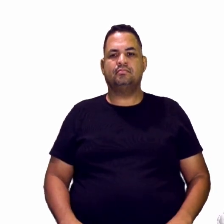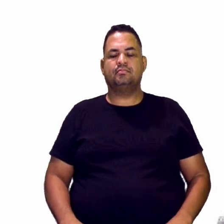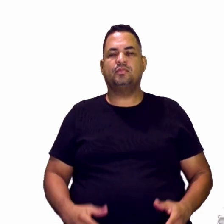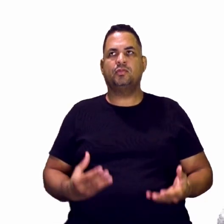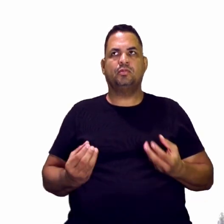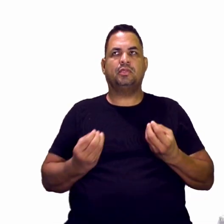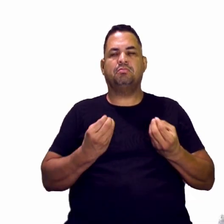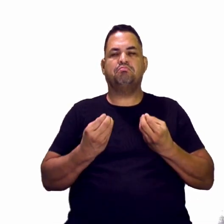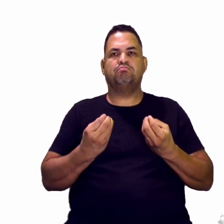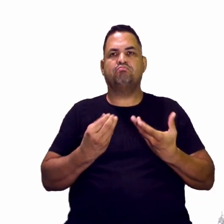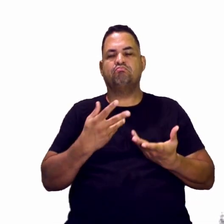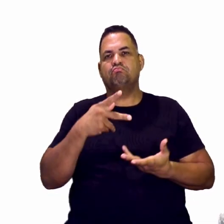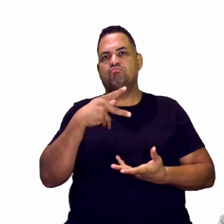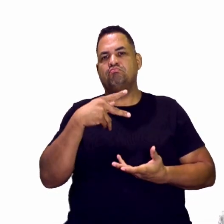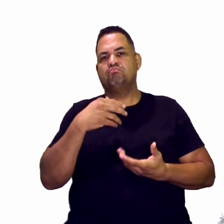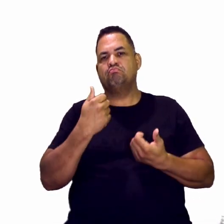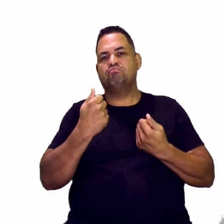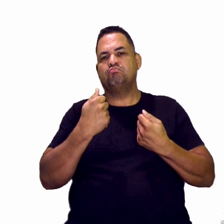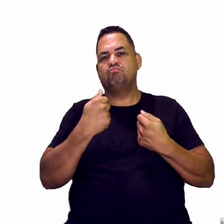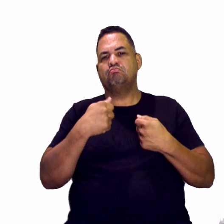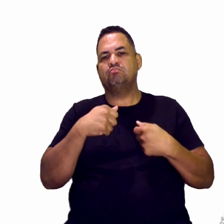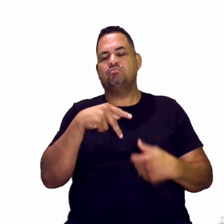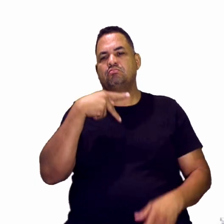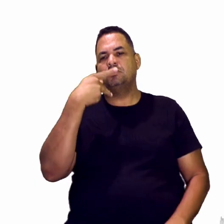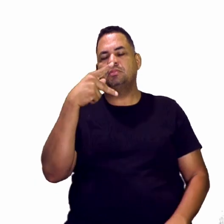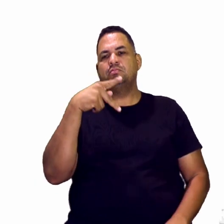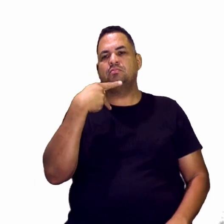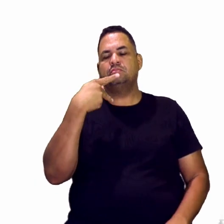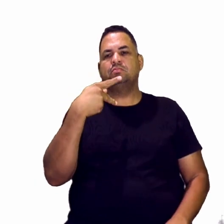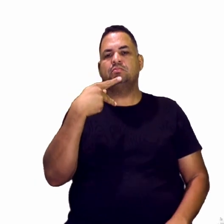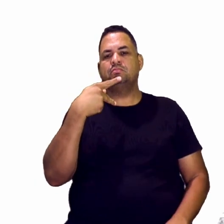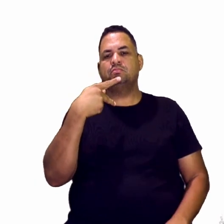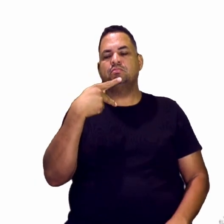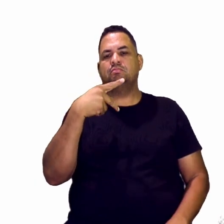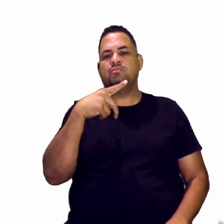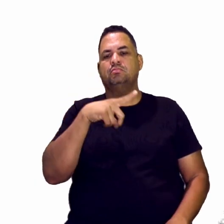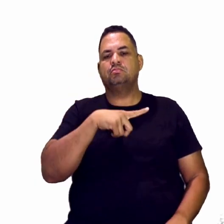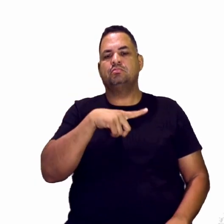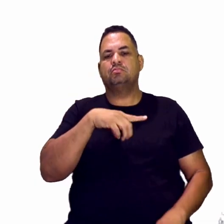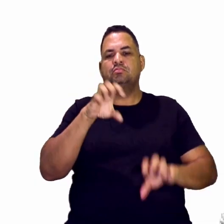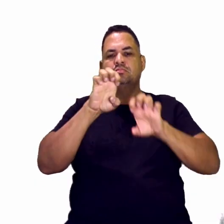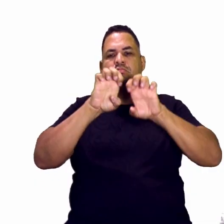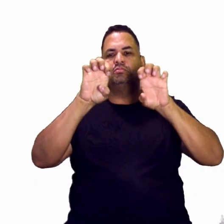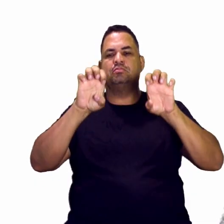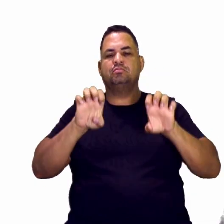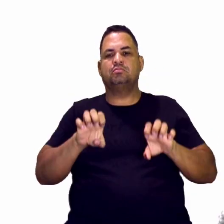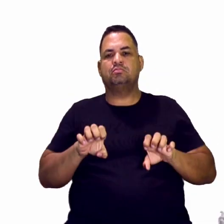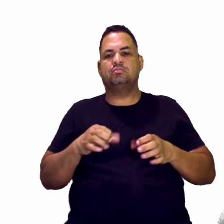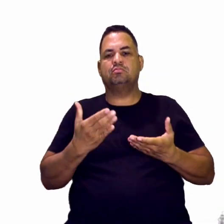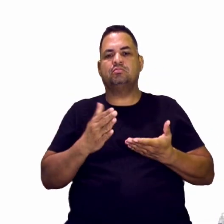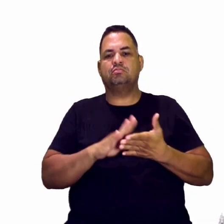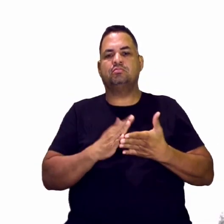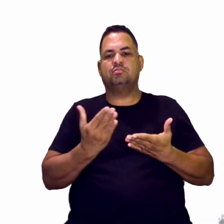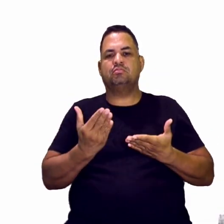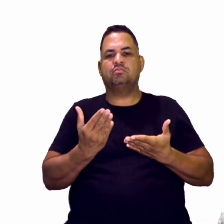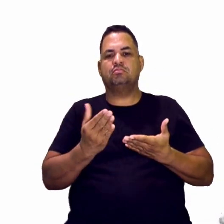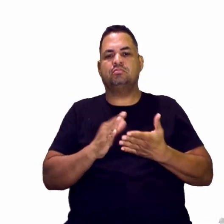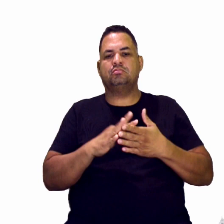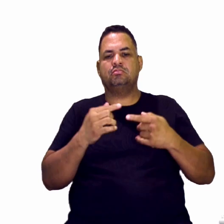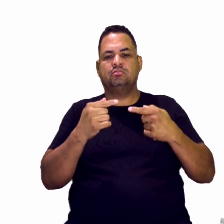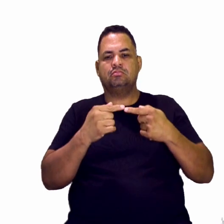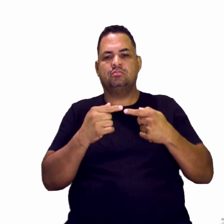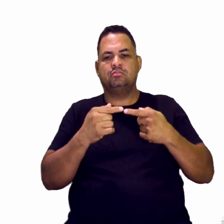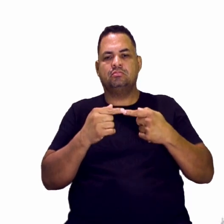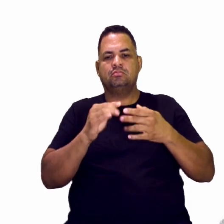como é que eu vou dizer? Ela vai ter as estruturas que vão estar